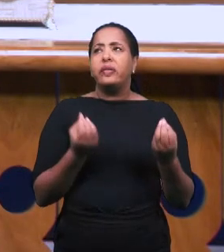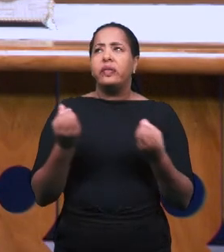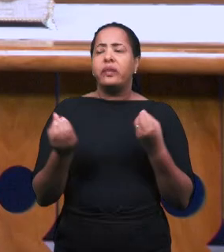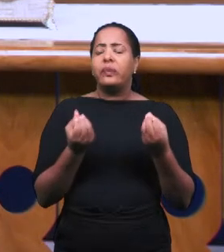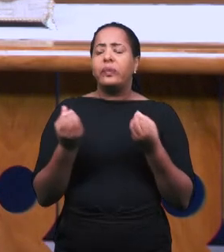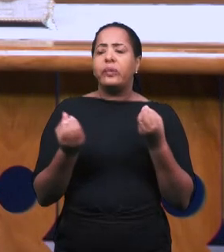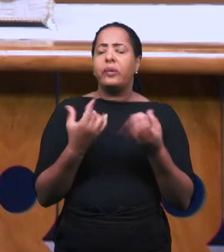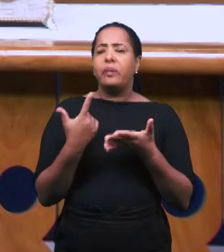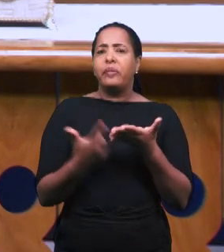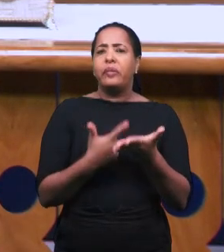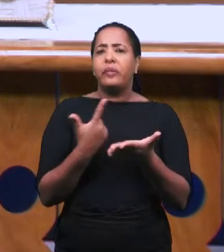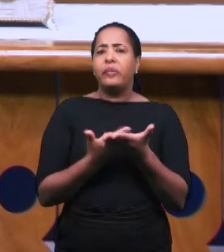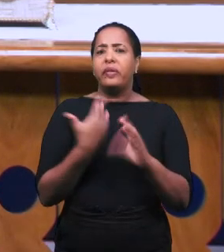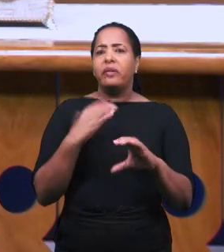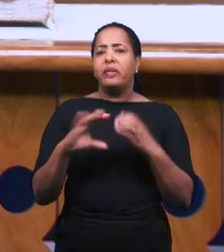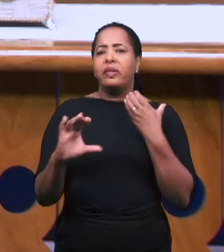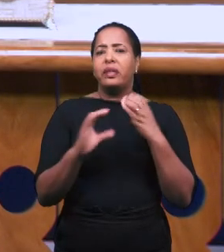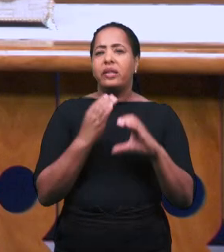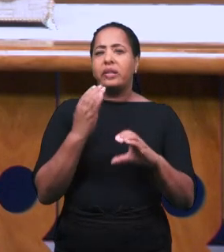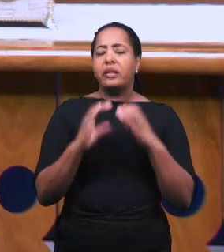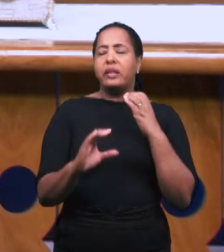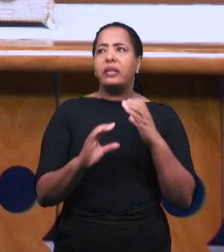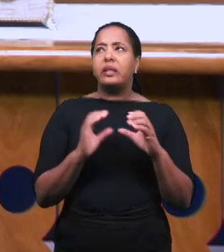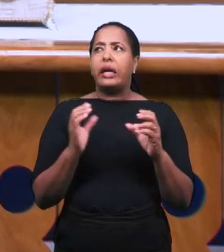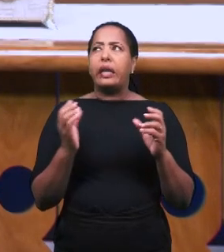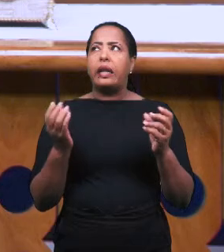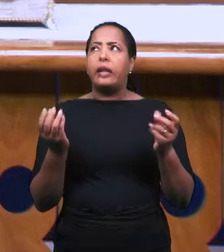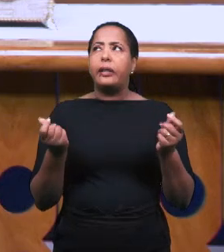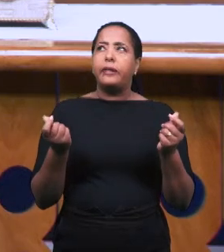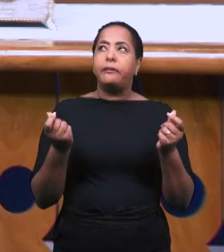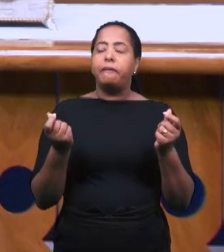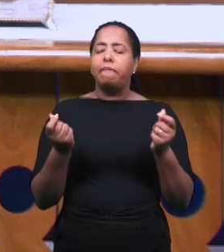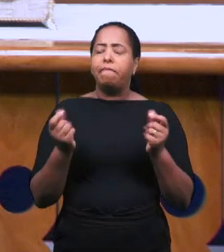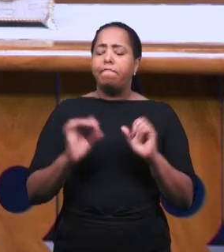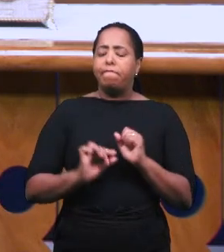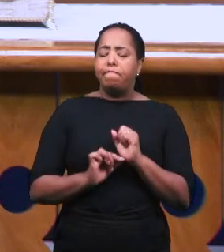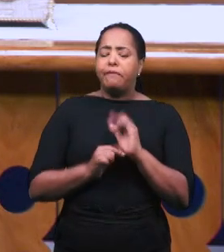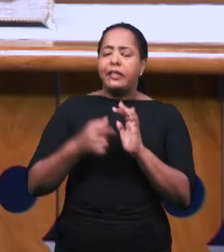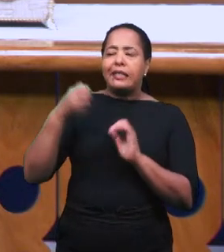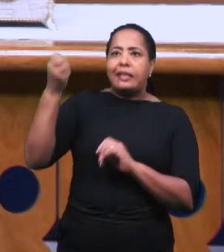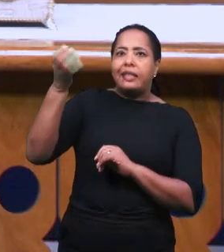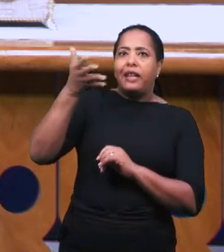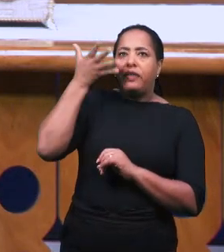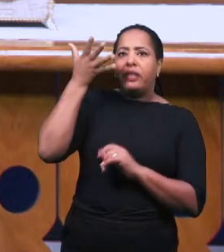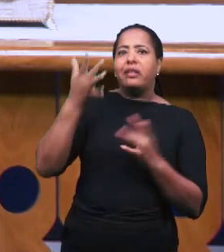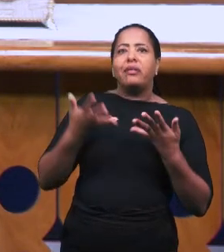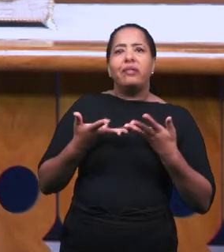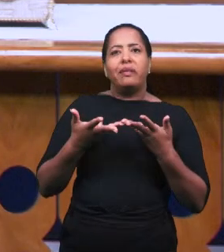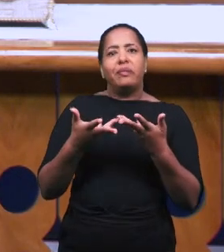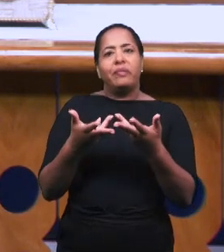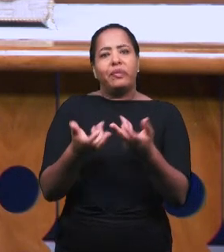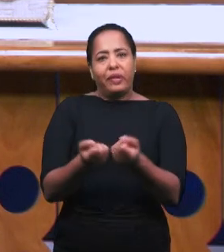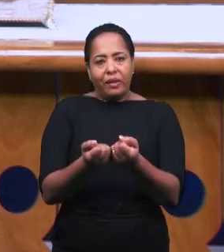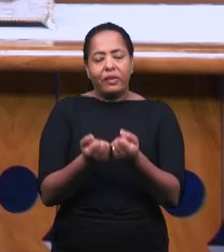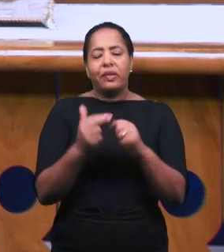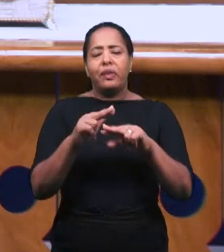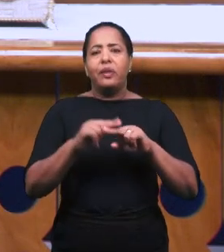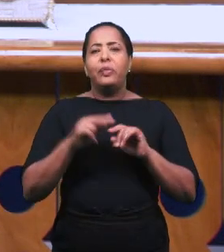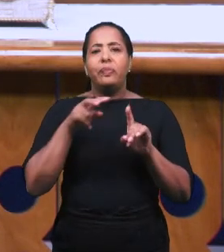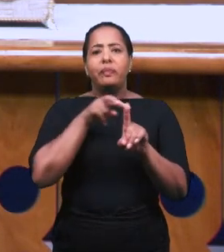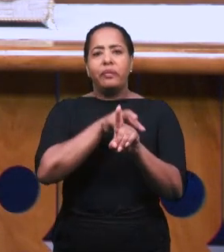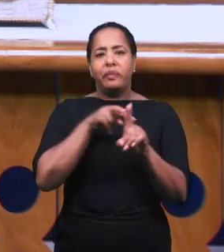livro de Cantares é um livro cheio de revelações, porque quando você traz o aspecto